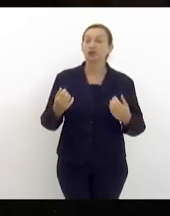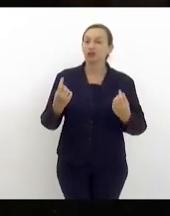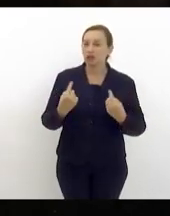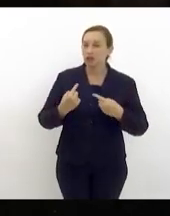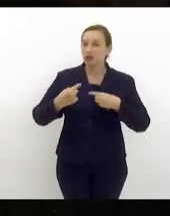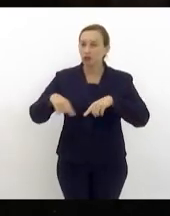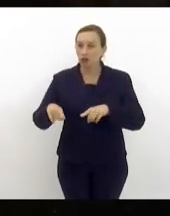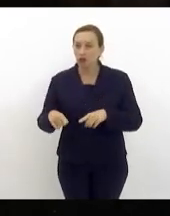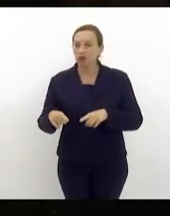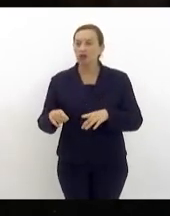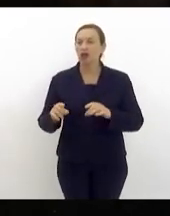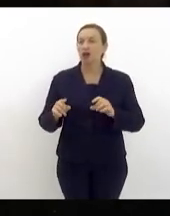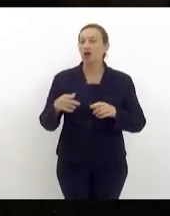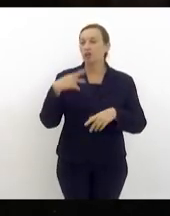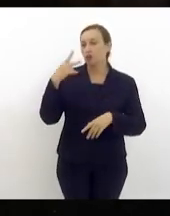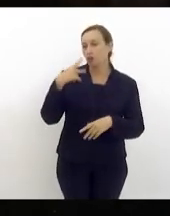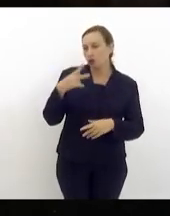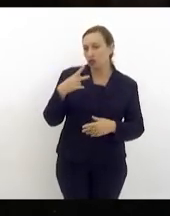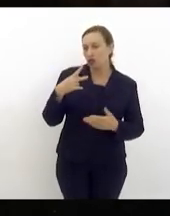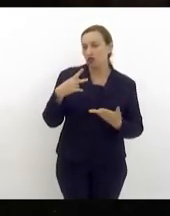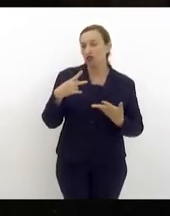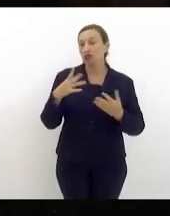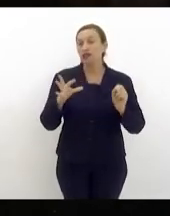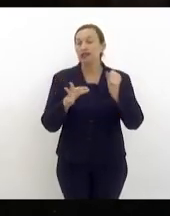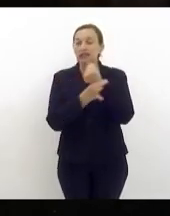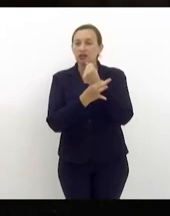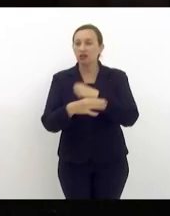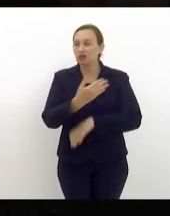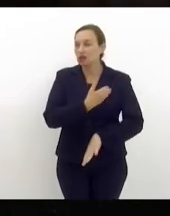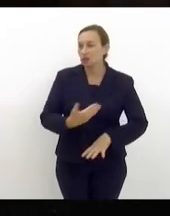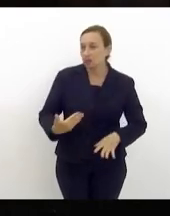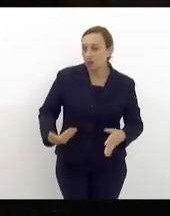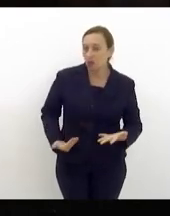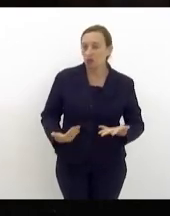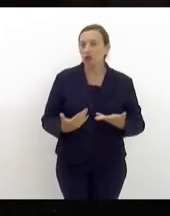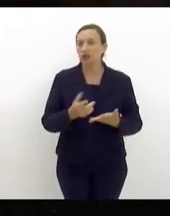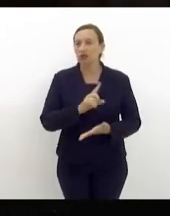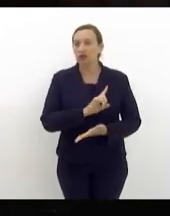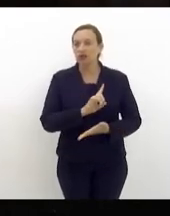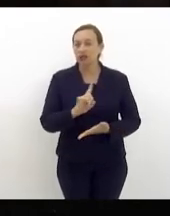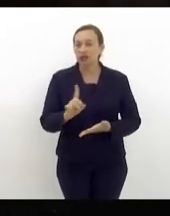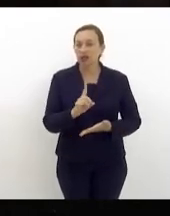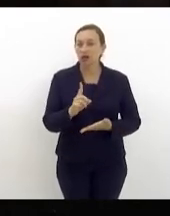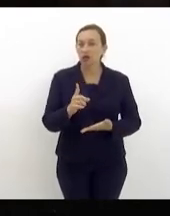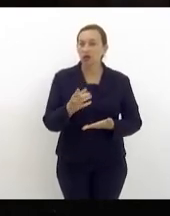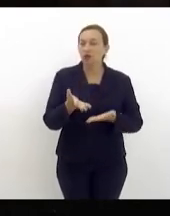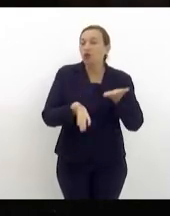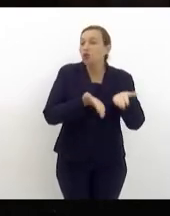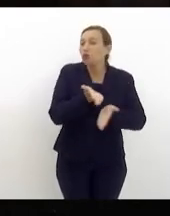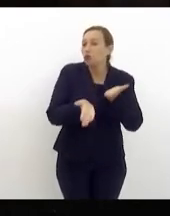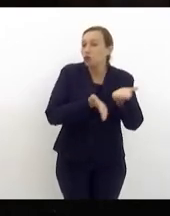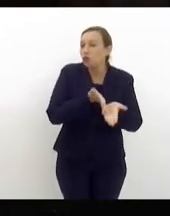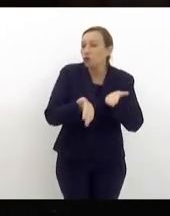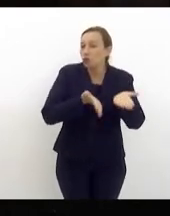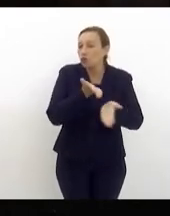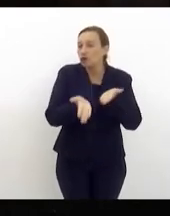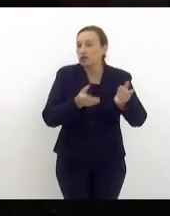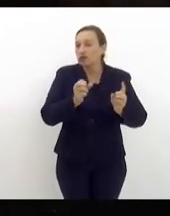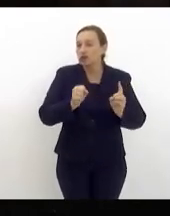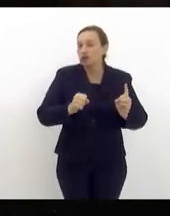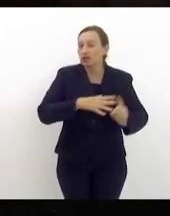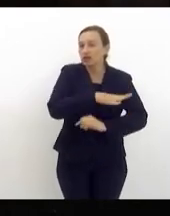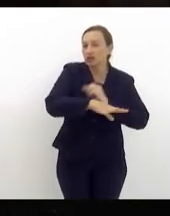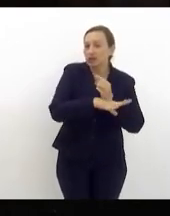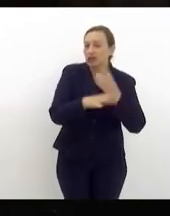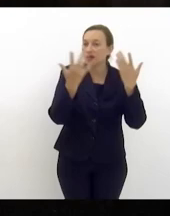combater a política, né, de segurança pública que não trata da cidadania das nossas pessoas e